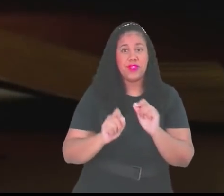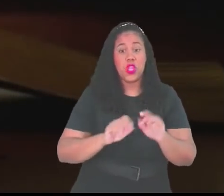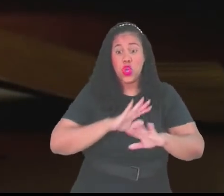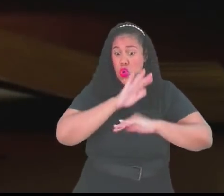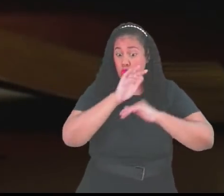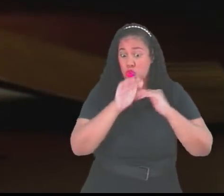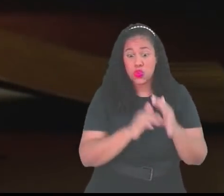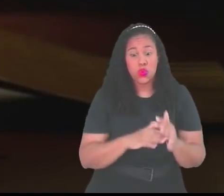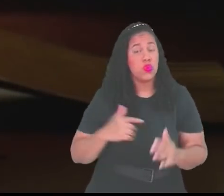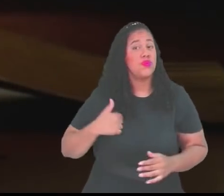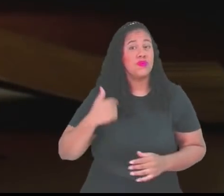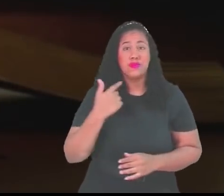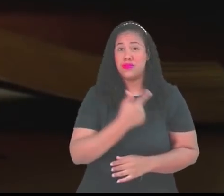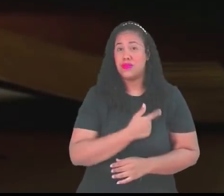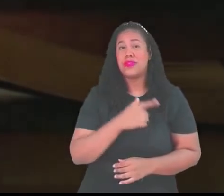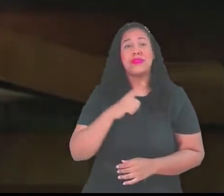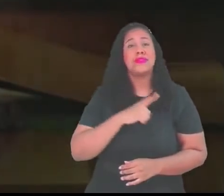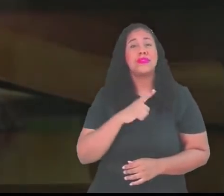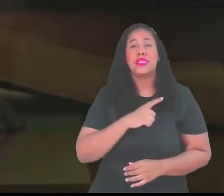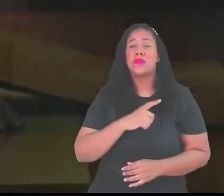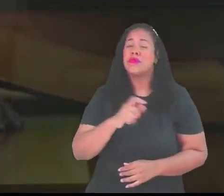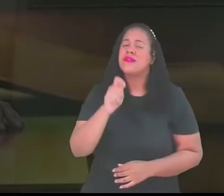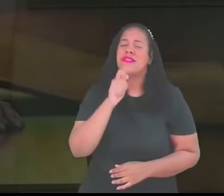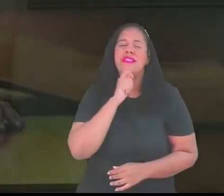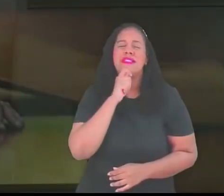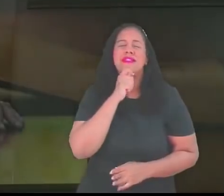Todos nós temos uma ainda que.